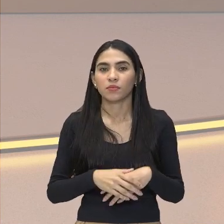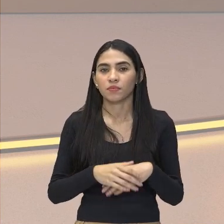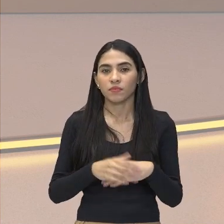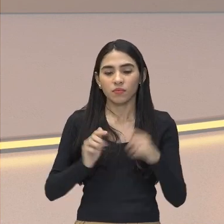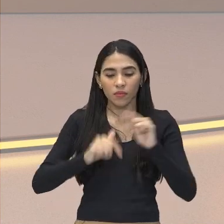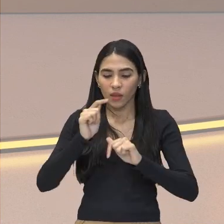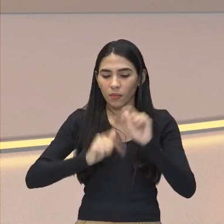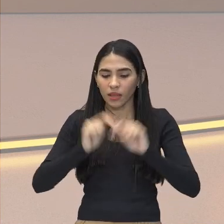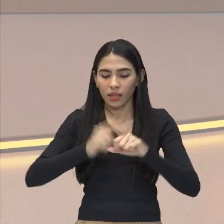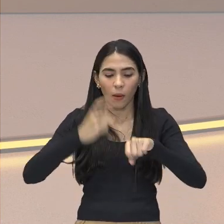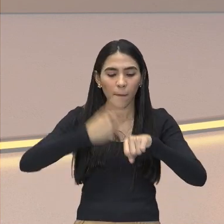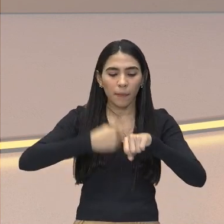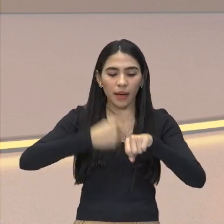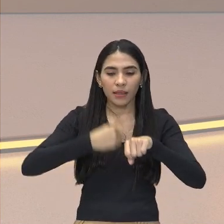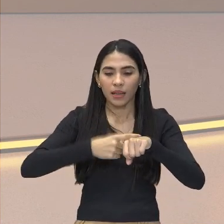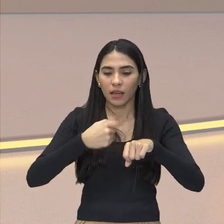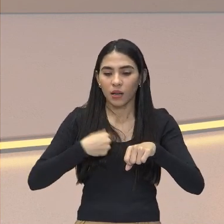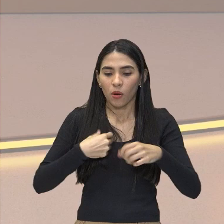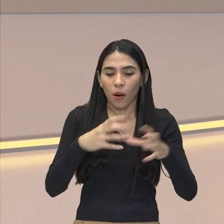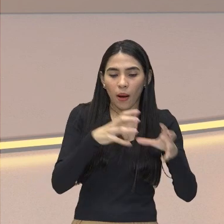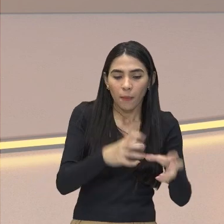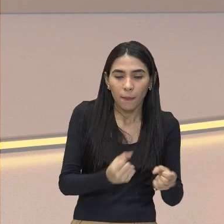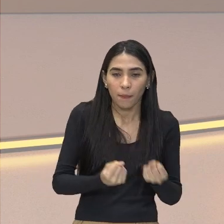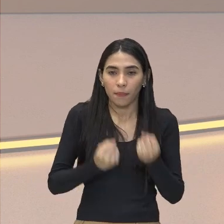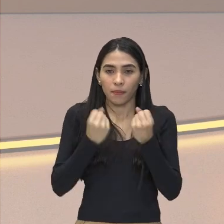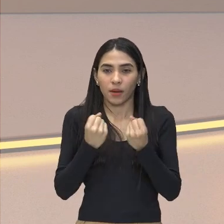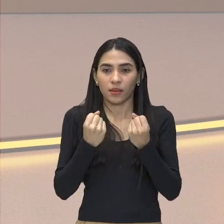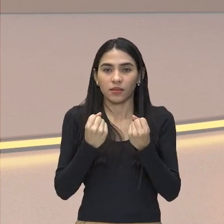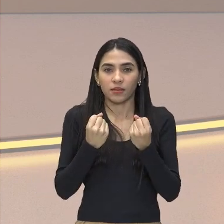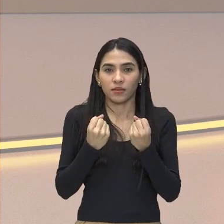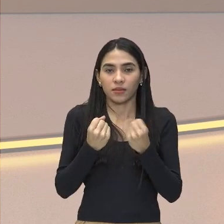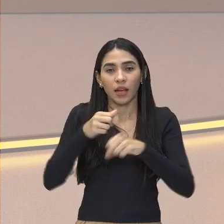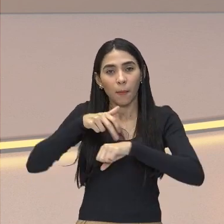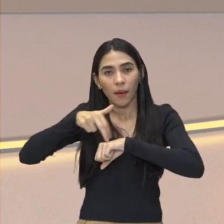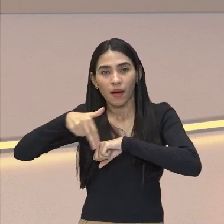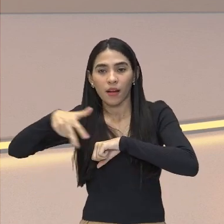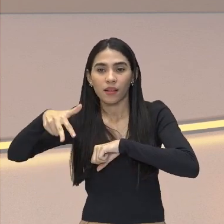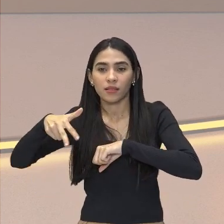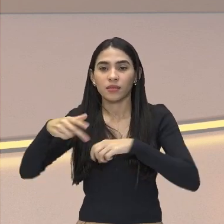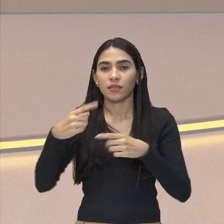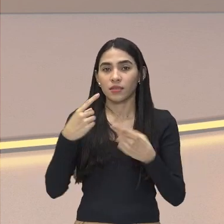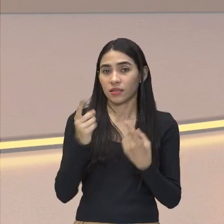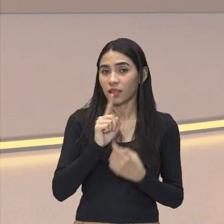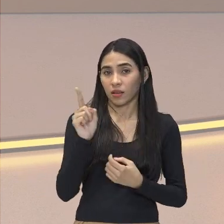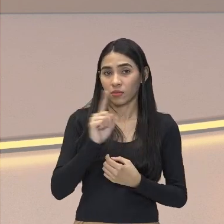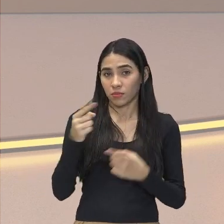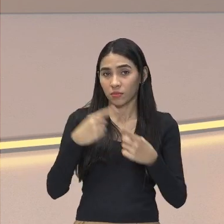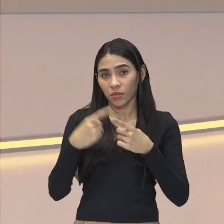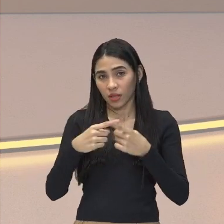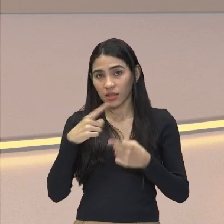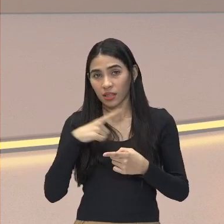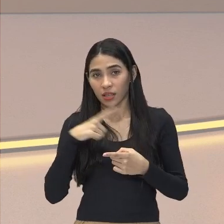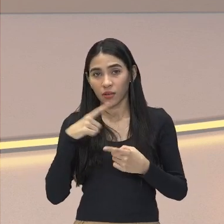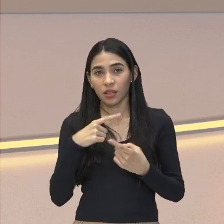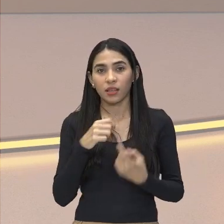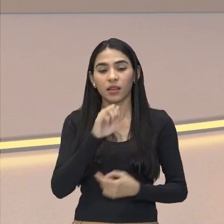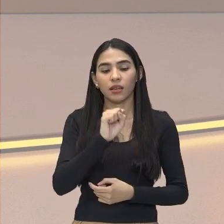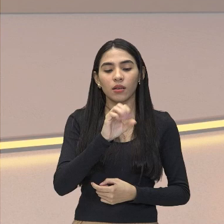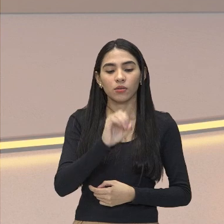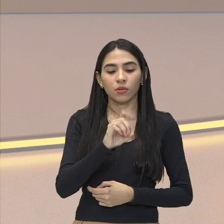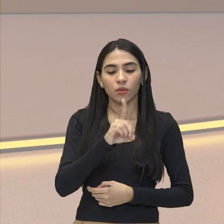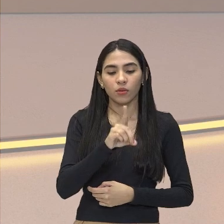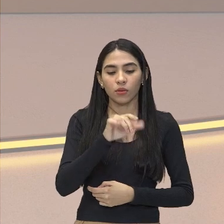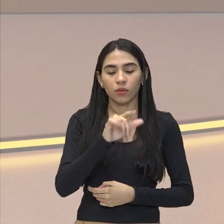pedaço de pedra aqui que eu vou conseguir pegar e segurar e levar, não, porque existe essa